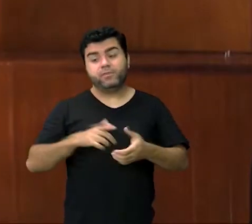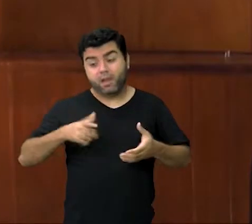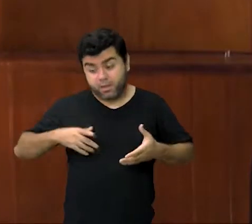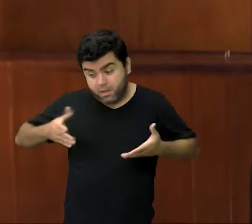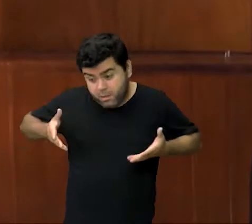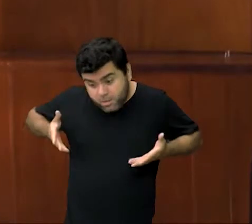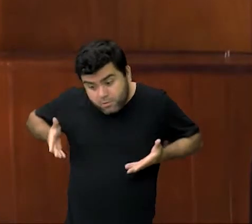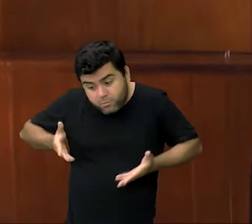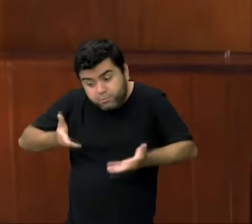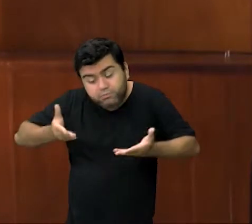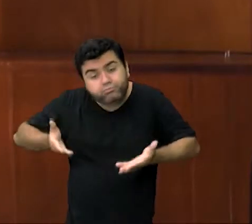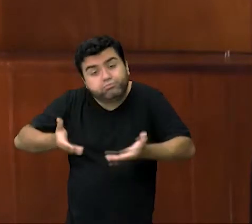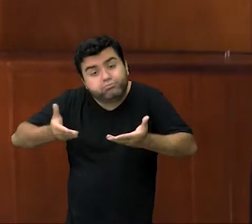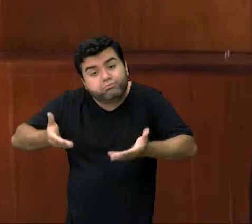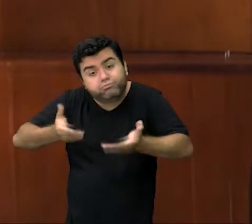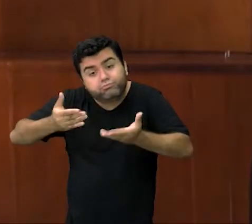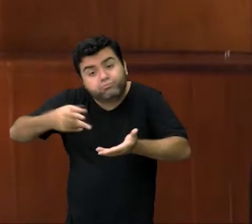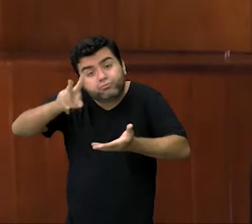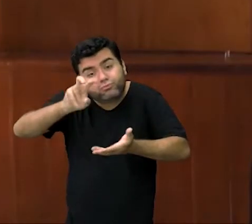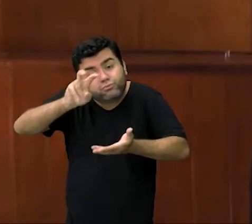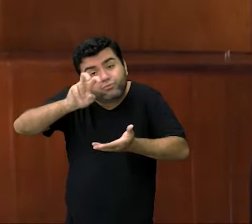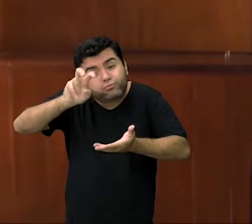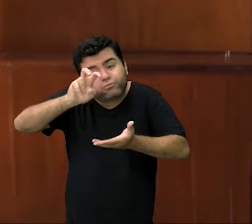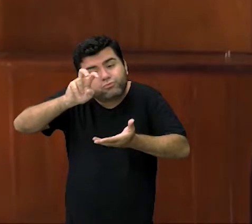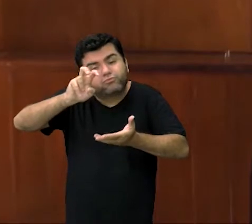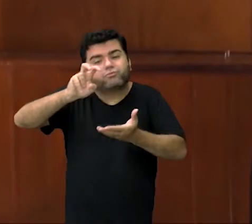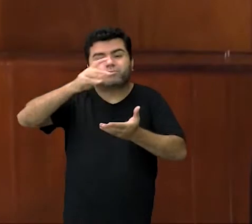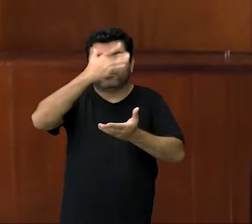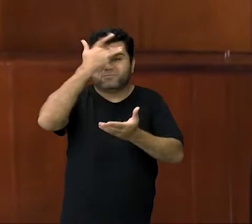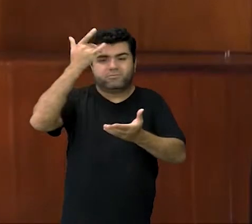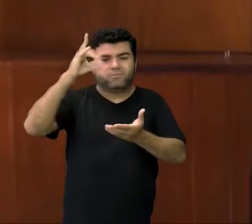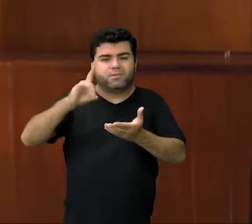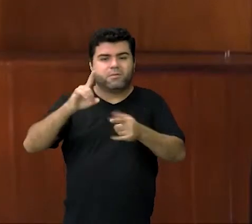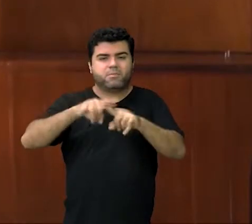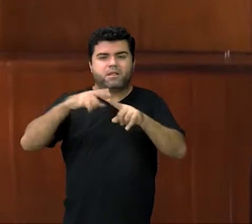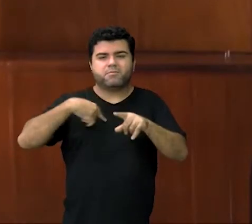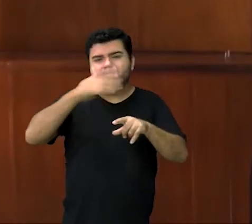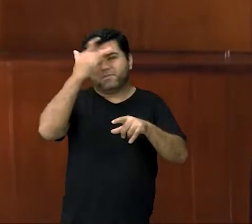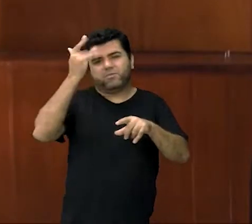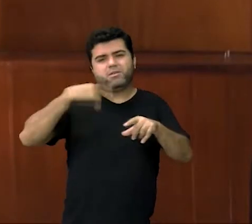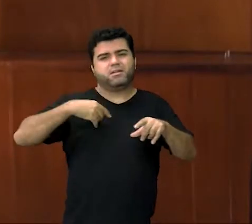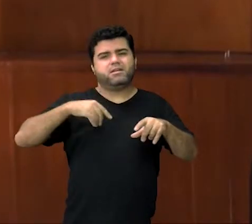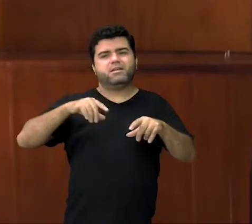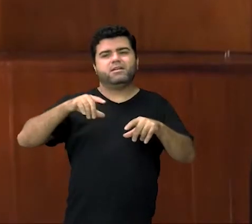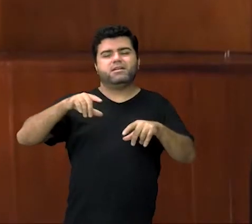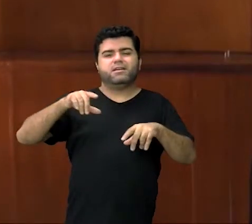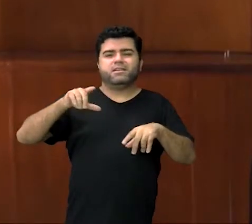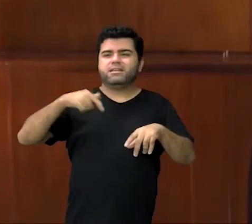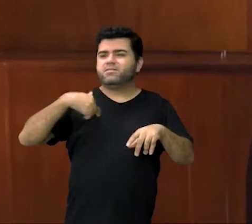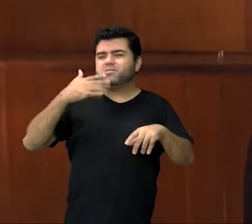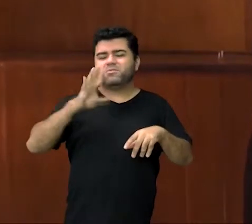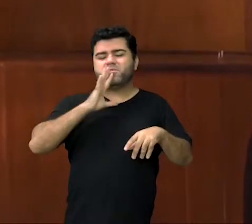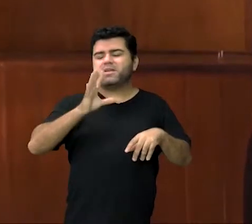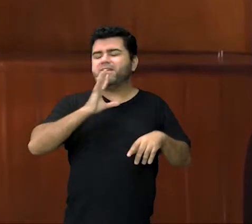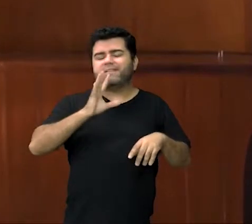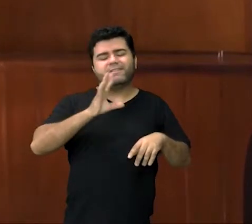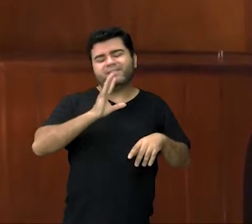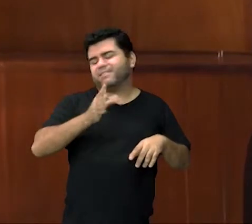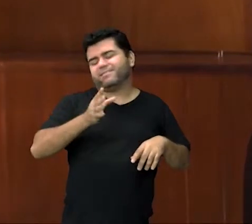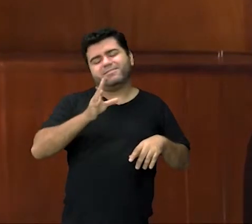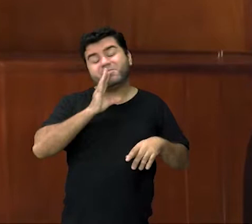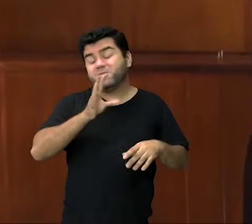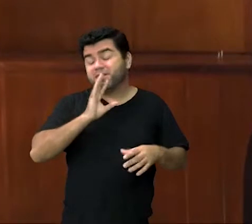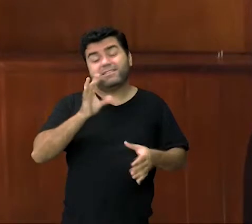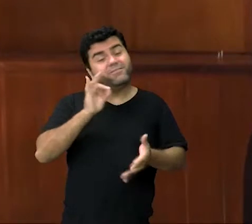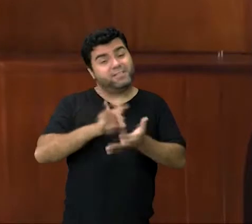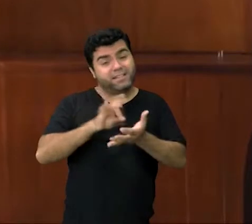alavancando, sim, a questão. Porque muitas pessoas que estão fora da telinha desconhecem. Desconhecem realmente